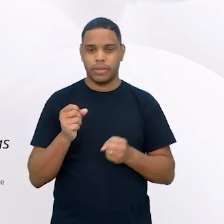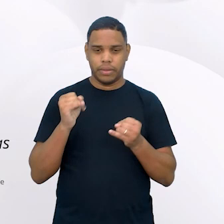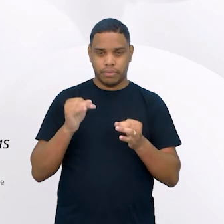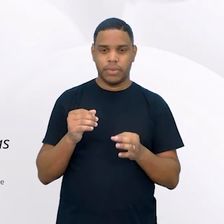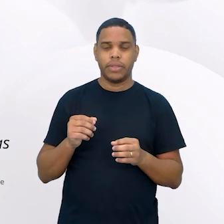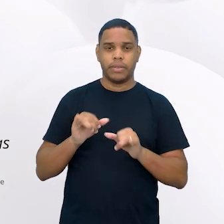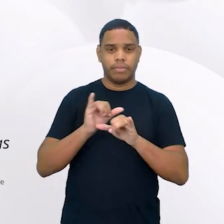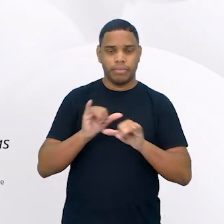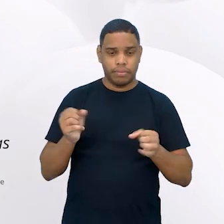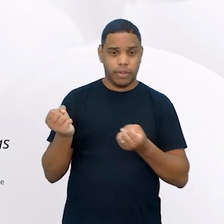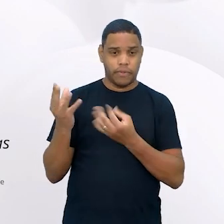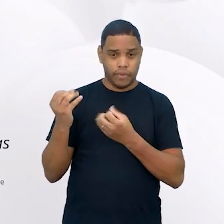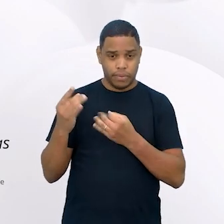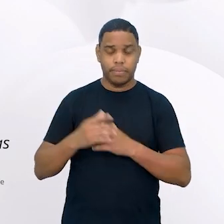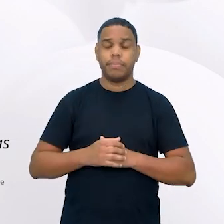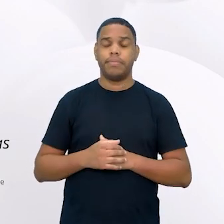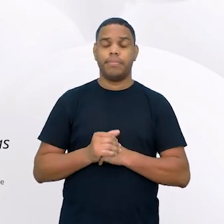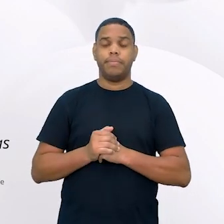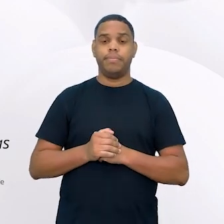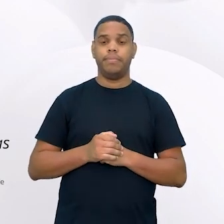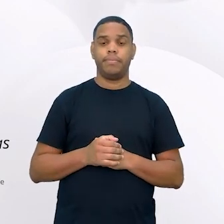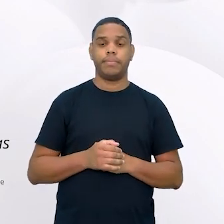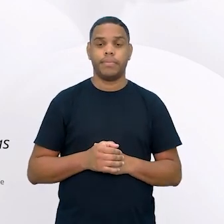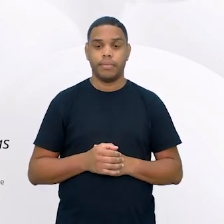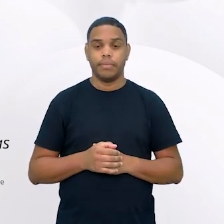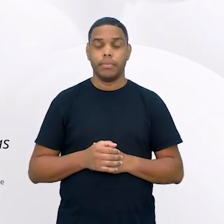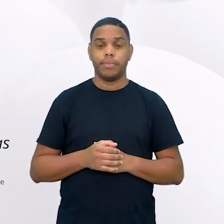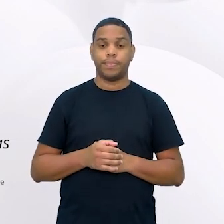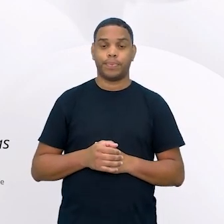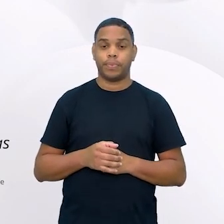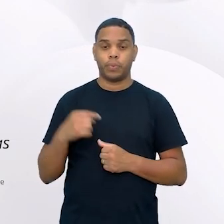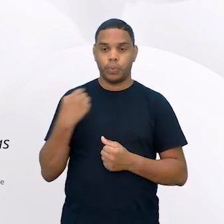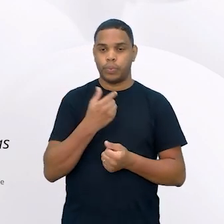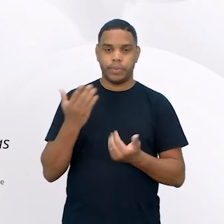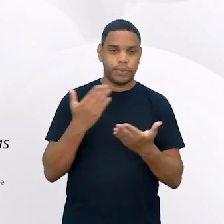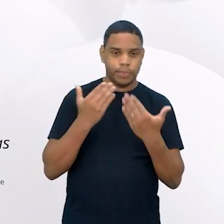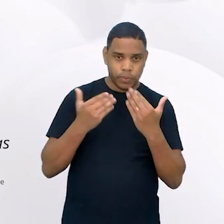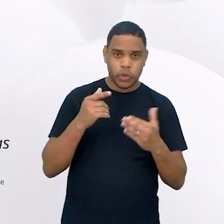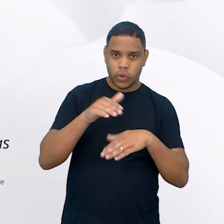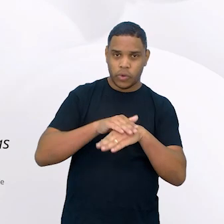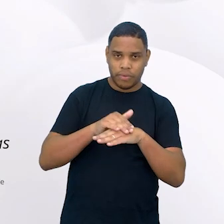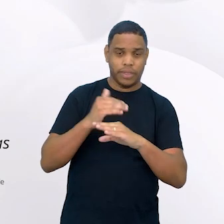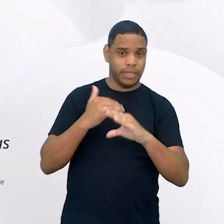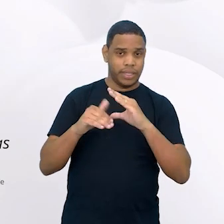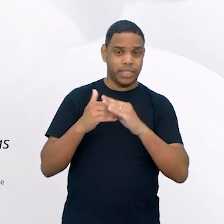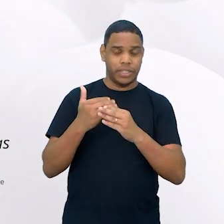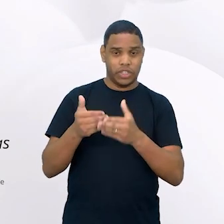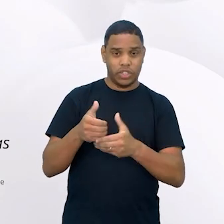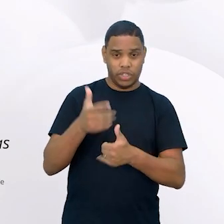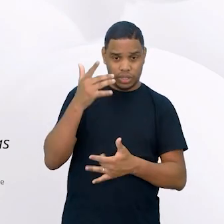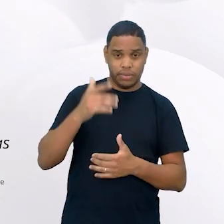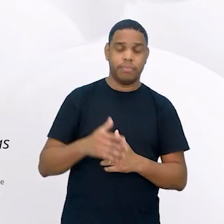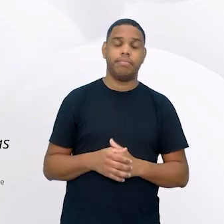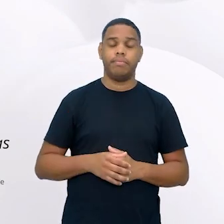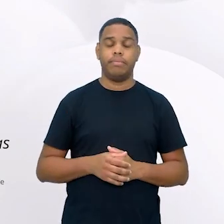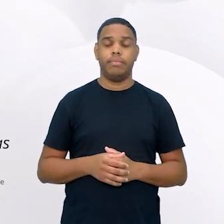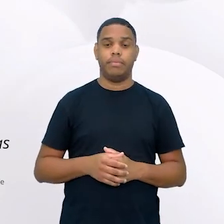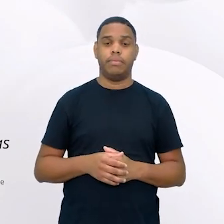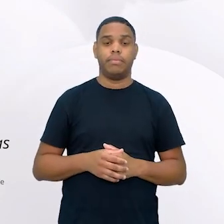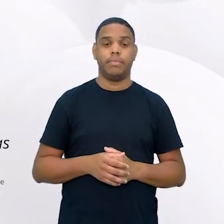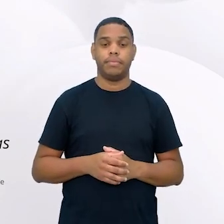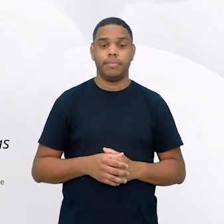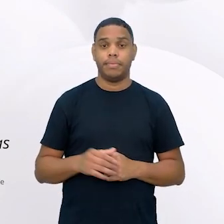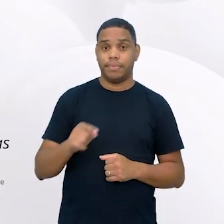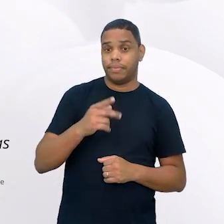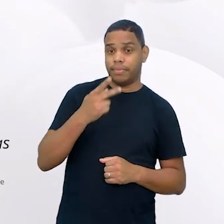uma informaçãozinha assim, para a gente poder estar conversando com eles, que eles acabaram falando aqui